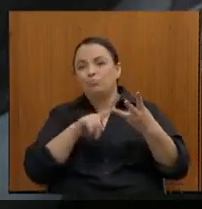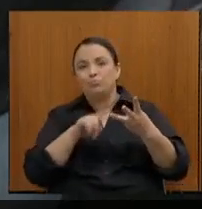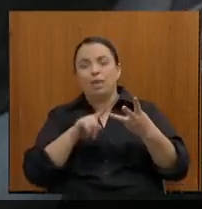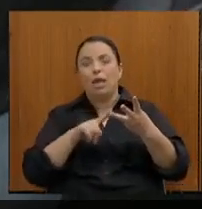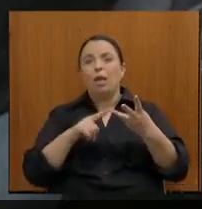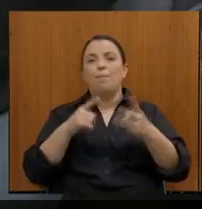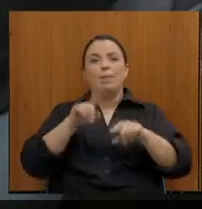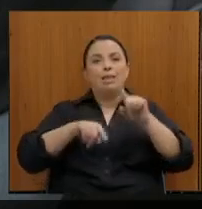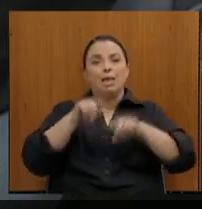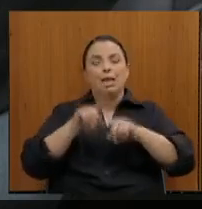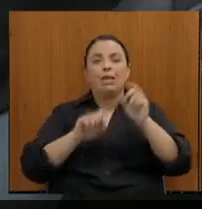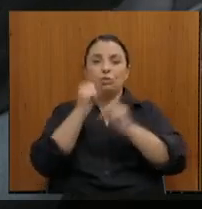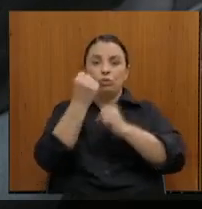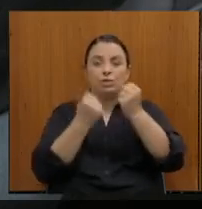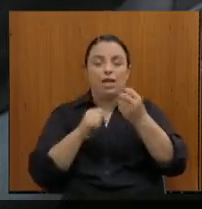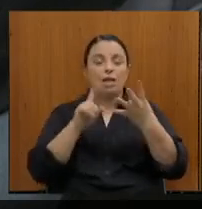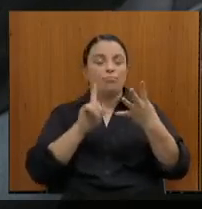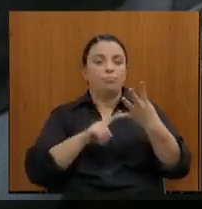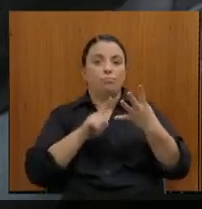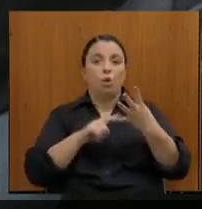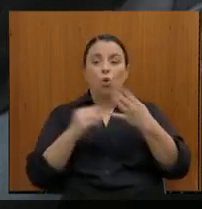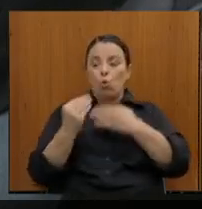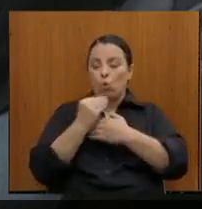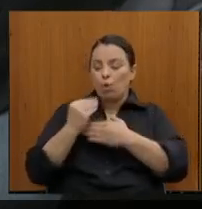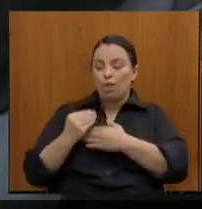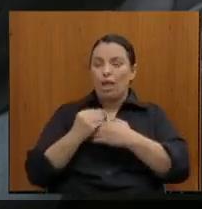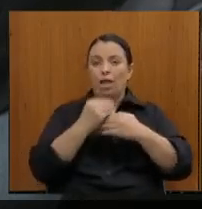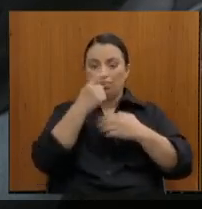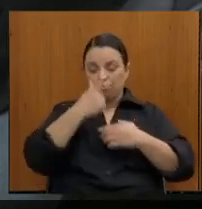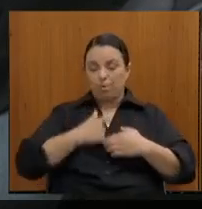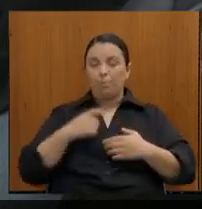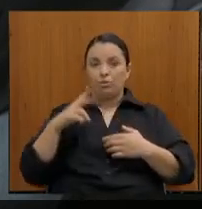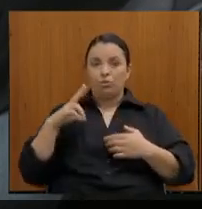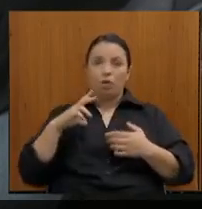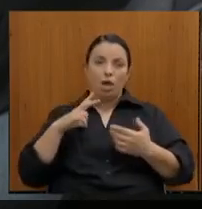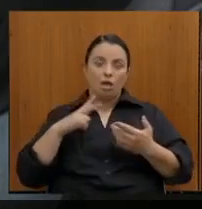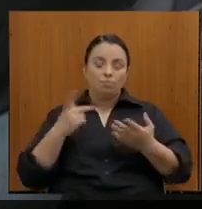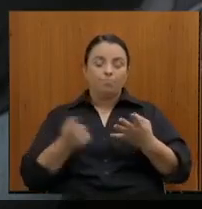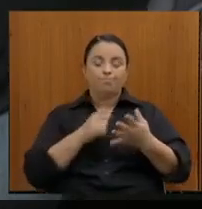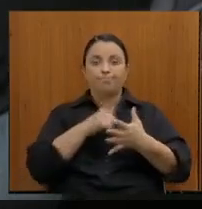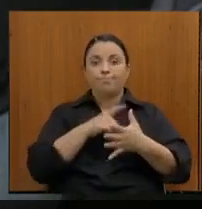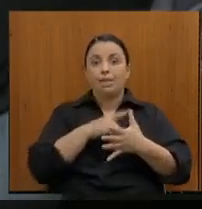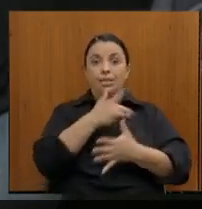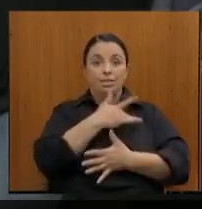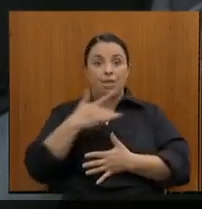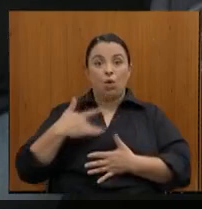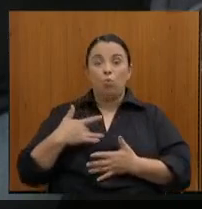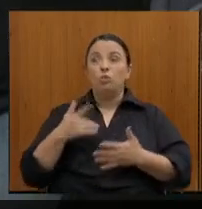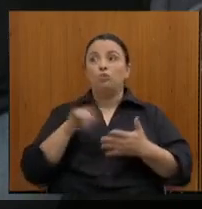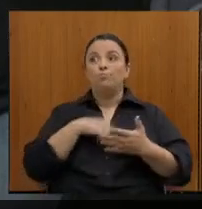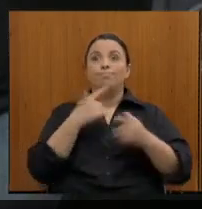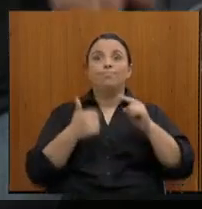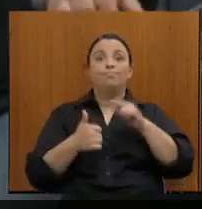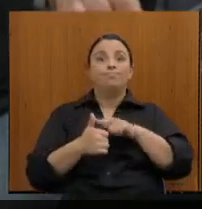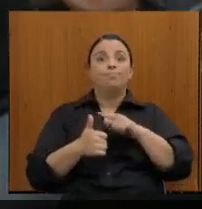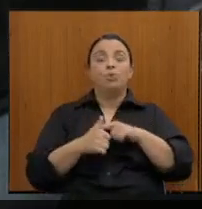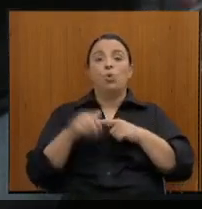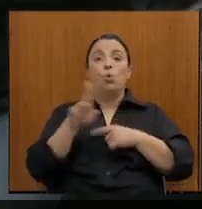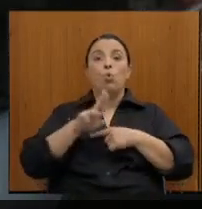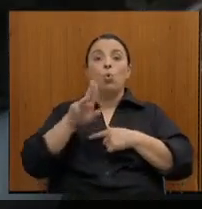de cuidados pessoais e de saúde além de intensivo uso de transporte